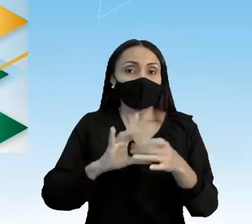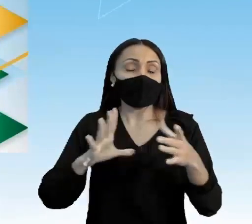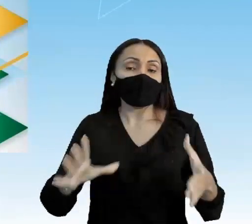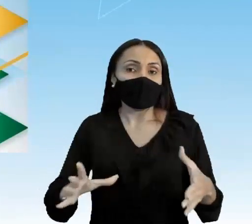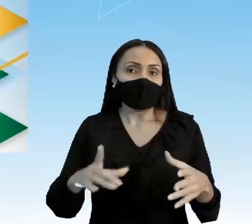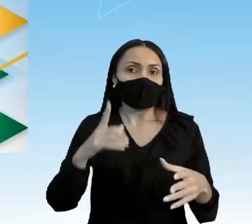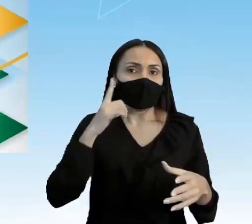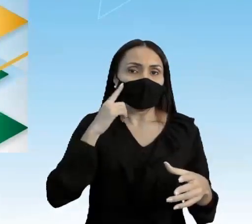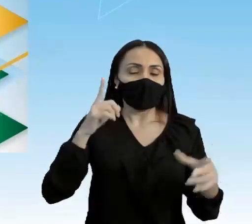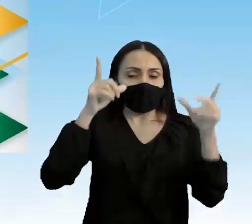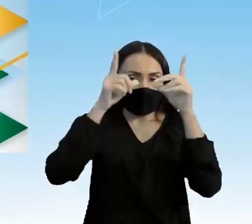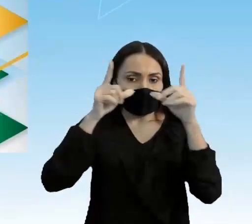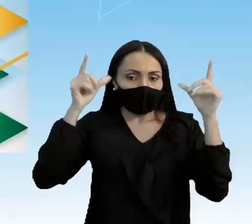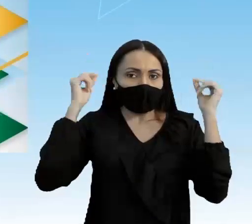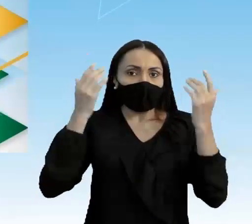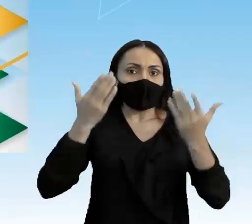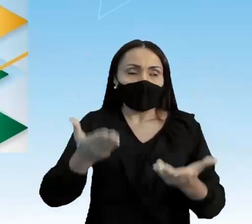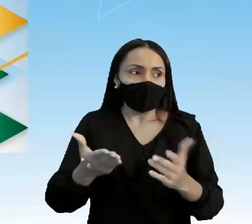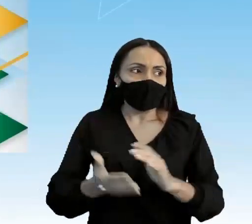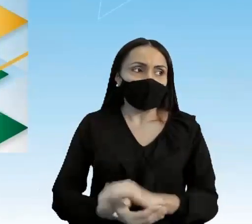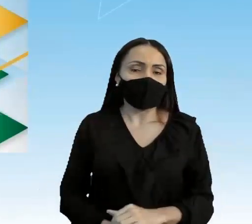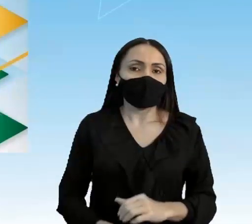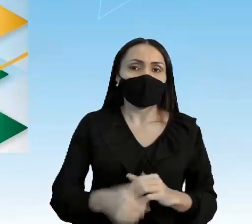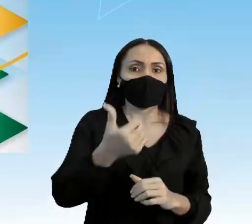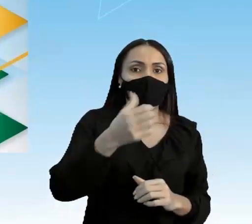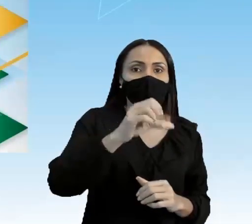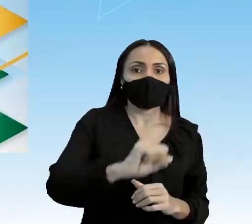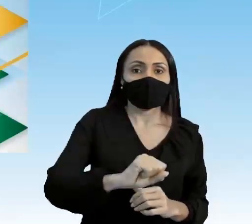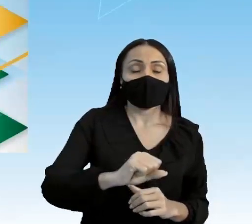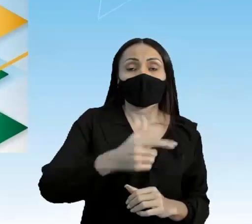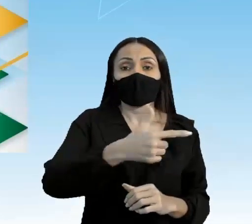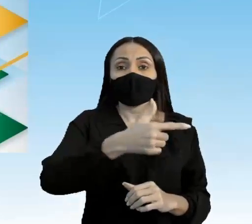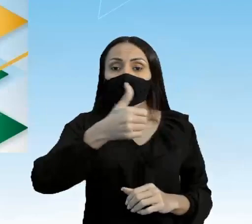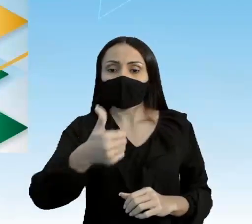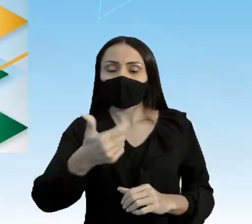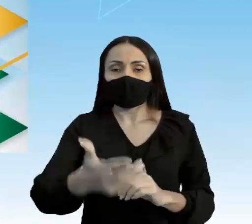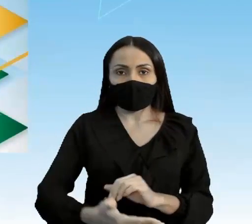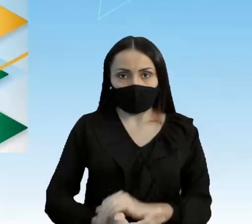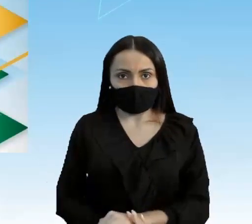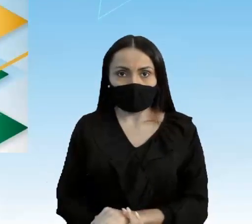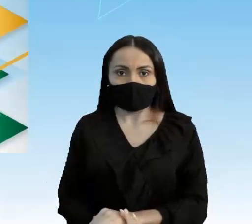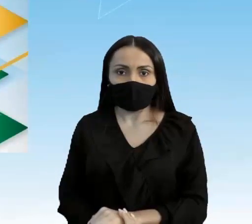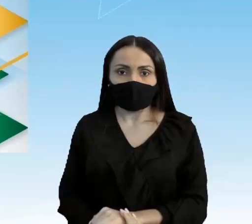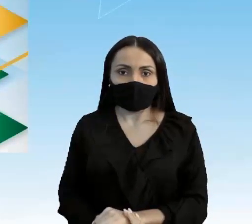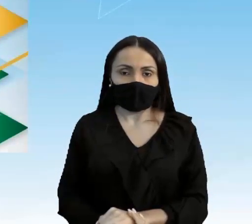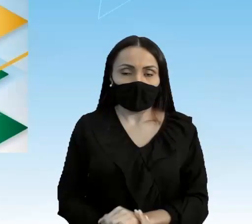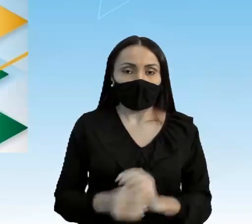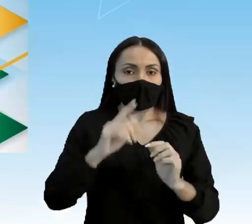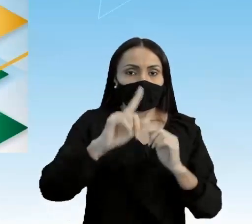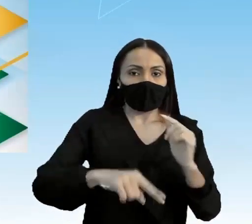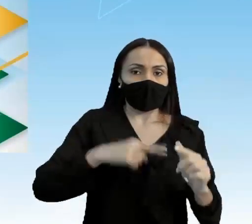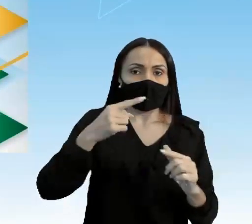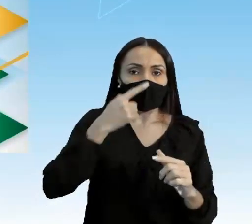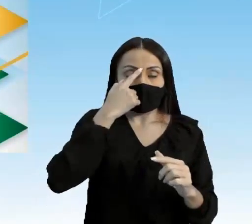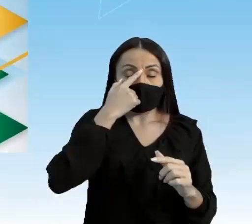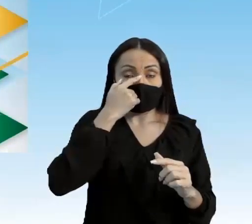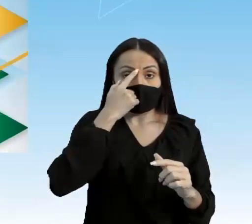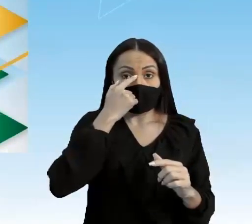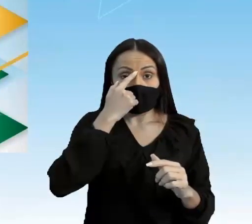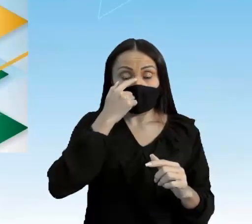independência do México em 1821. No ano seguinte, ele deu um golpe,